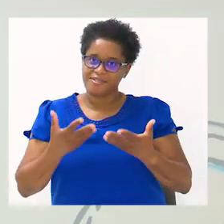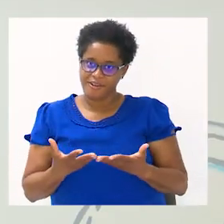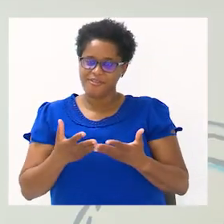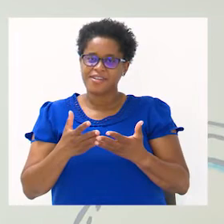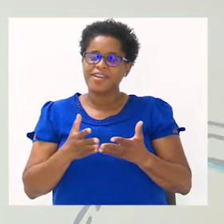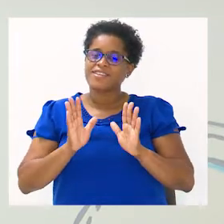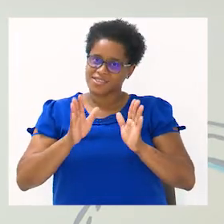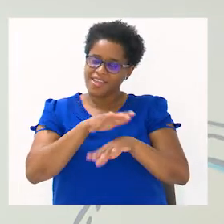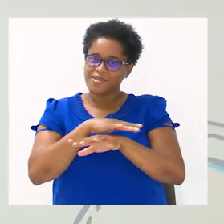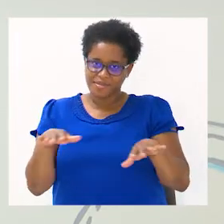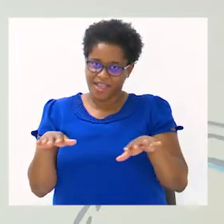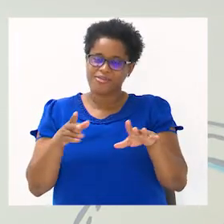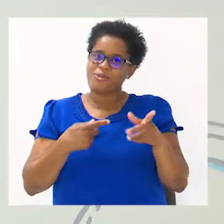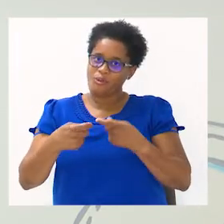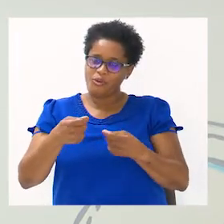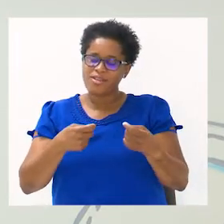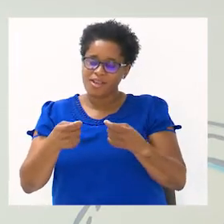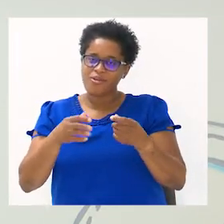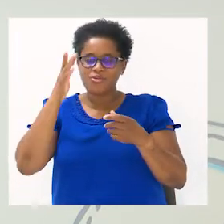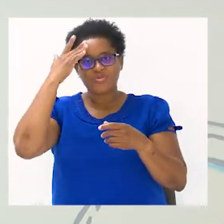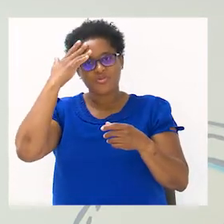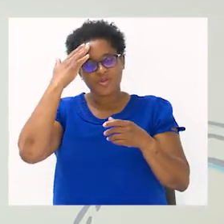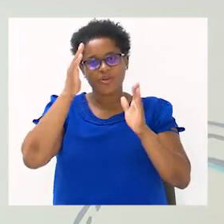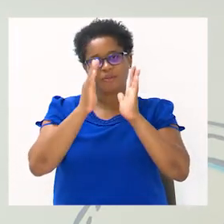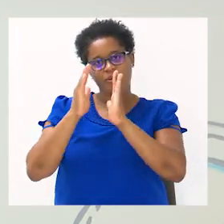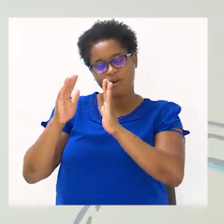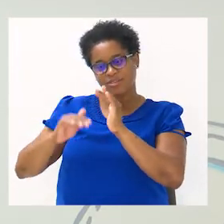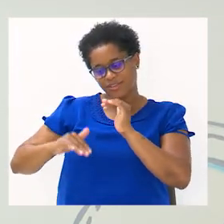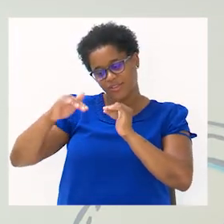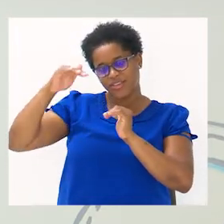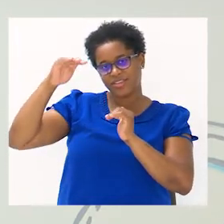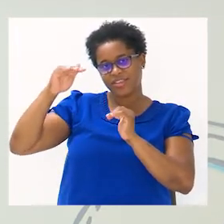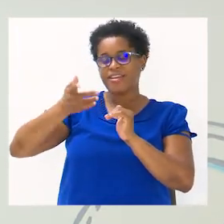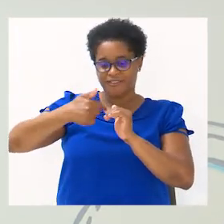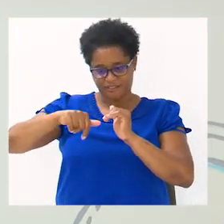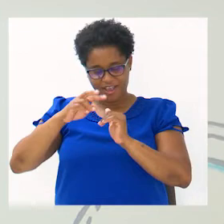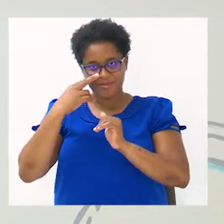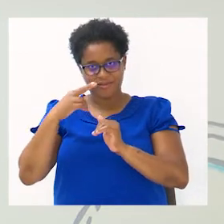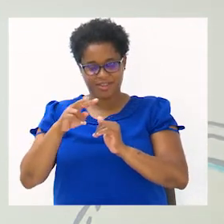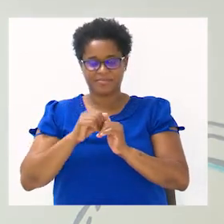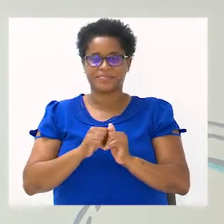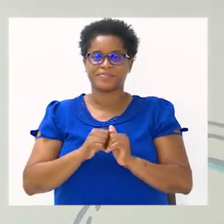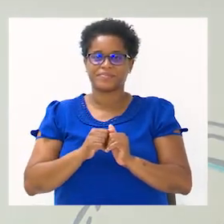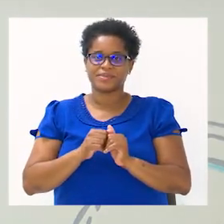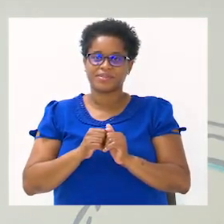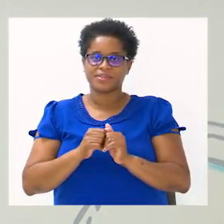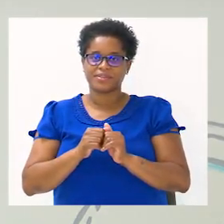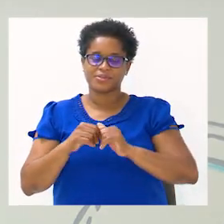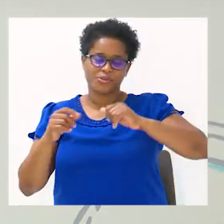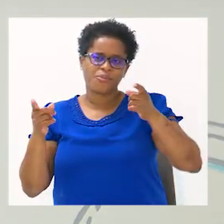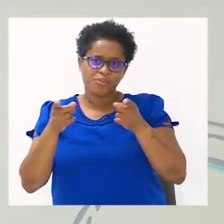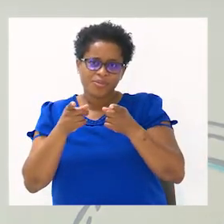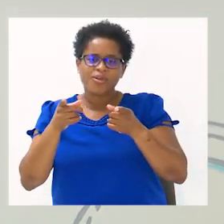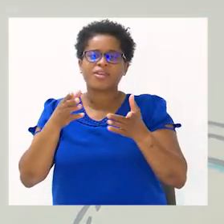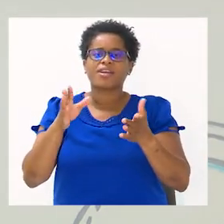Então, já terminaram de organizar os números por ordem crescente? Vamos lá confirmar? O menor deles